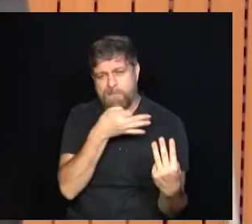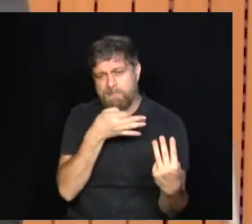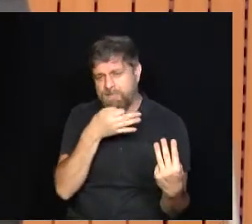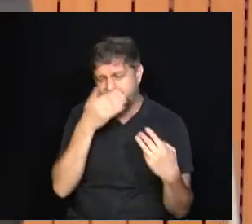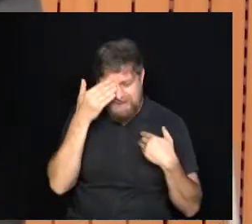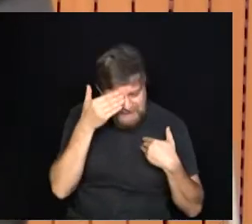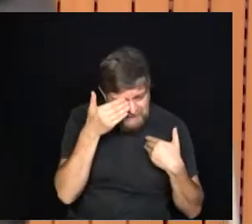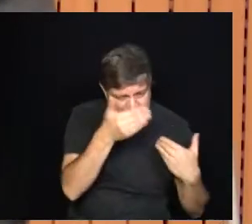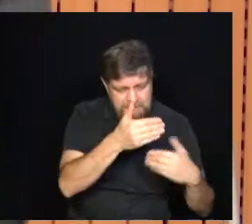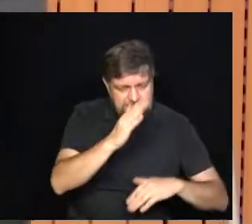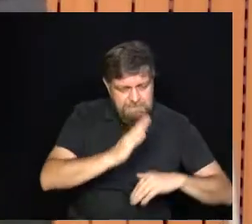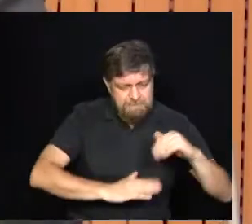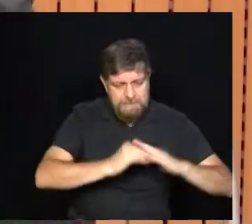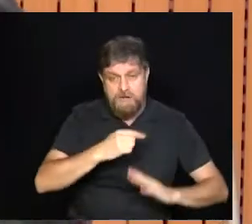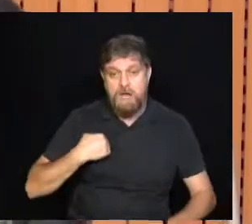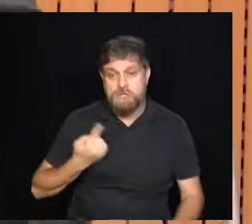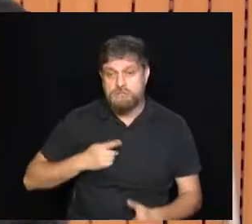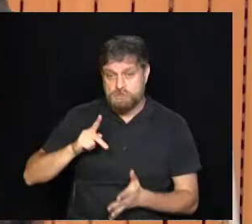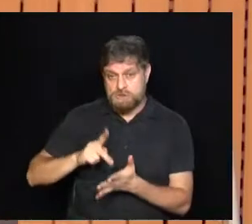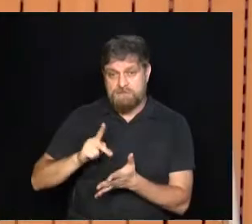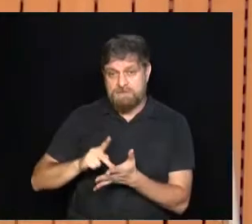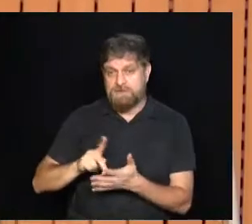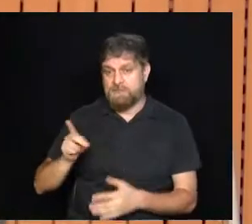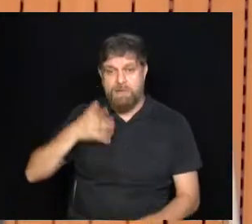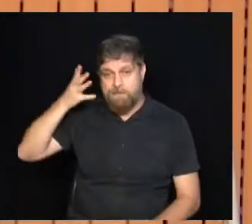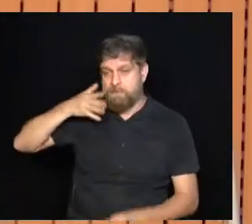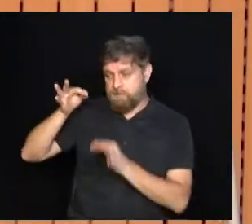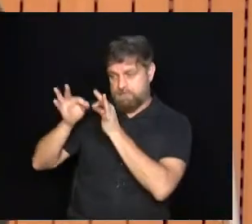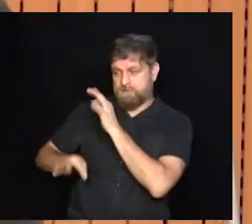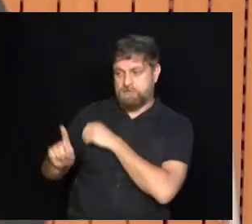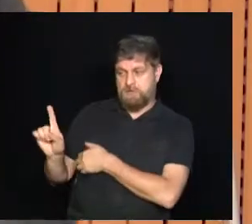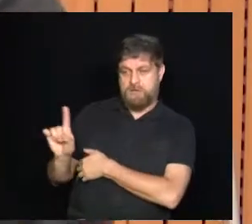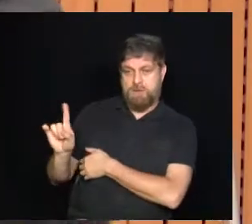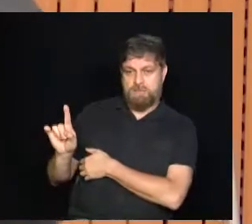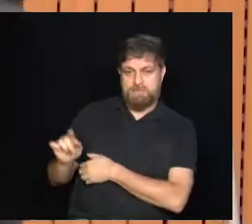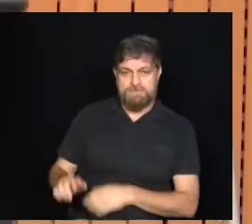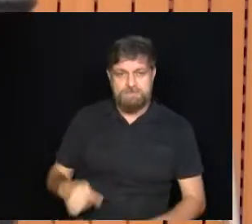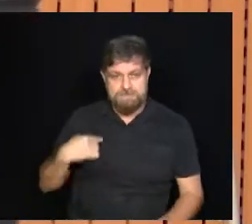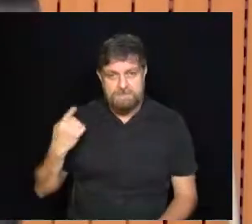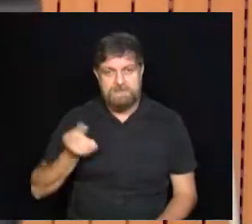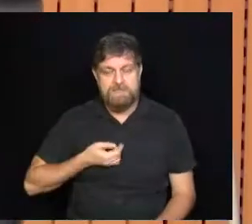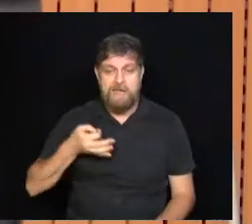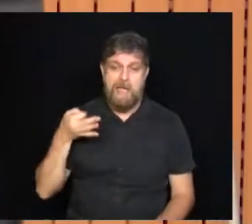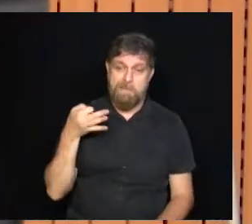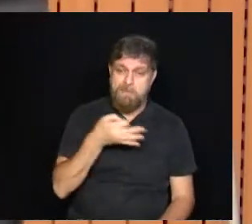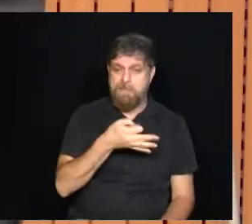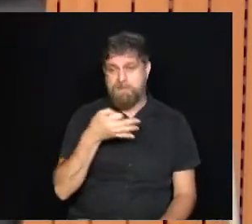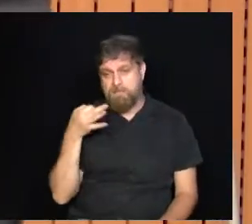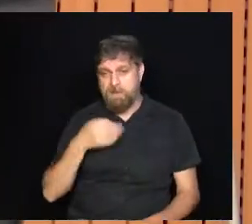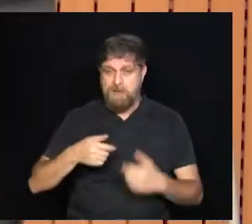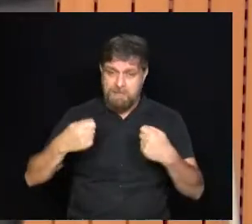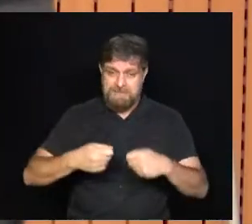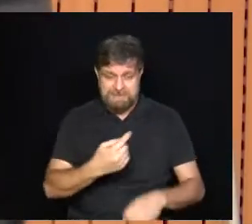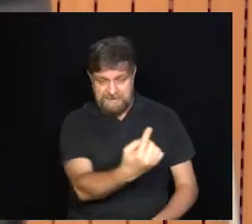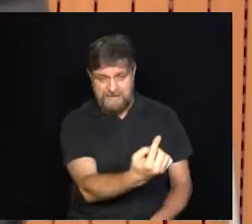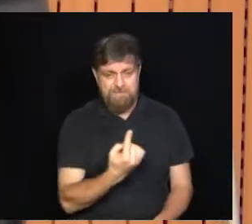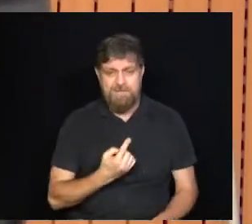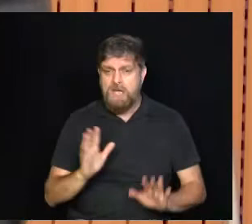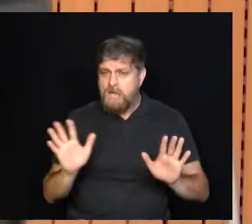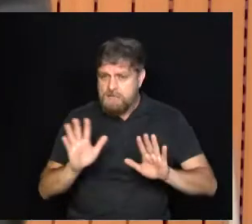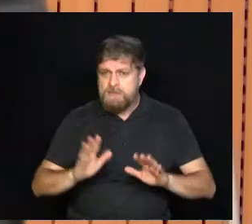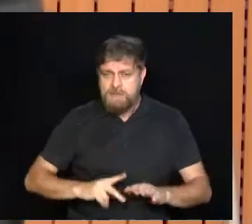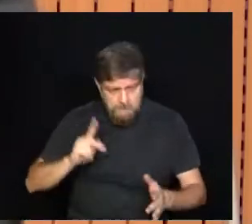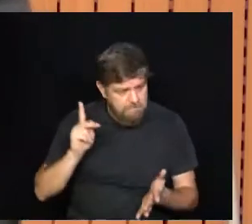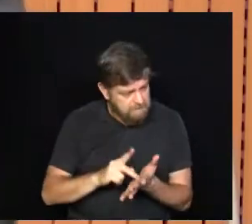fazendo e que a gente possa ser realmente, isso não é discurso, viu, comandante Lourdes? Ficar com discurso, não, quando precisar vem, procura. Não, eu estou falando